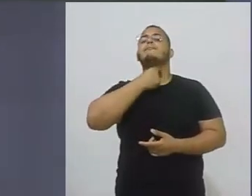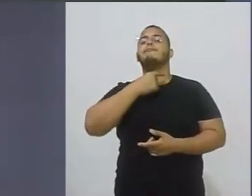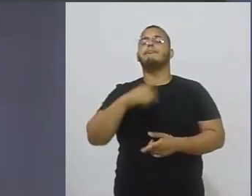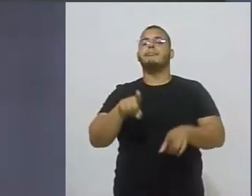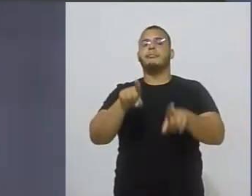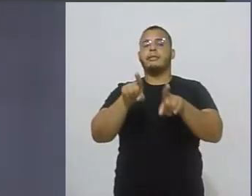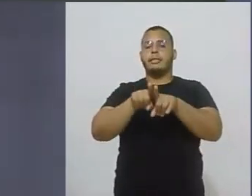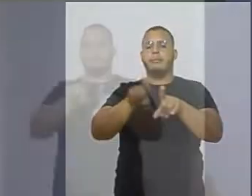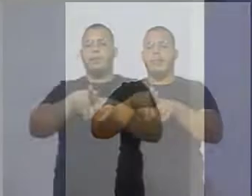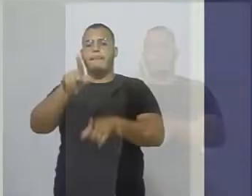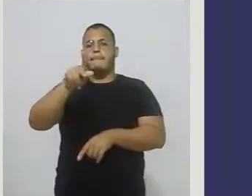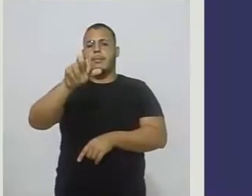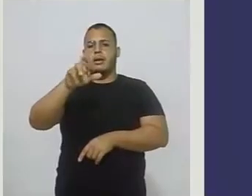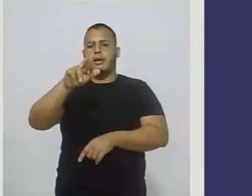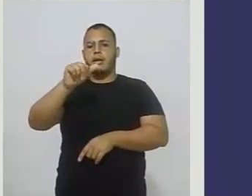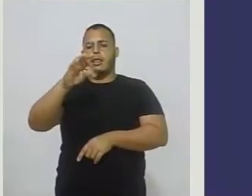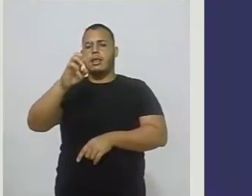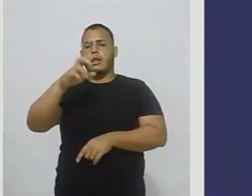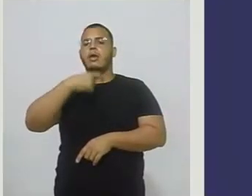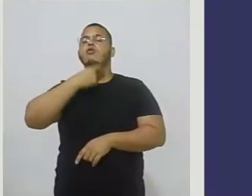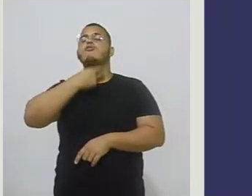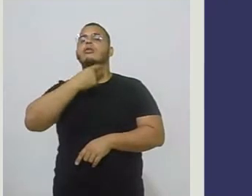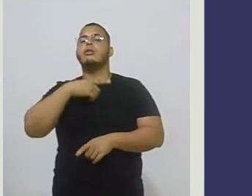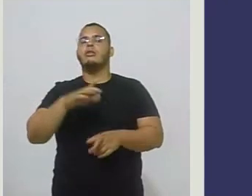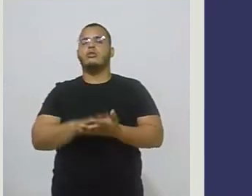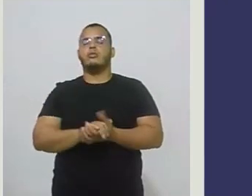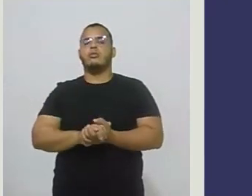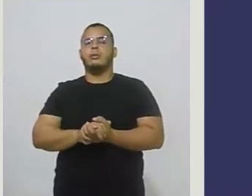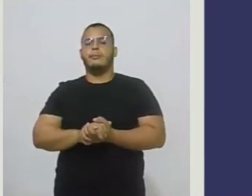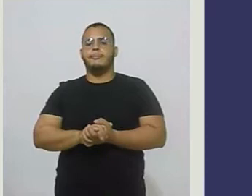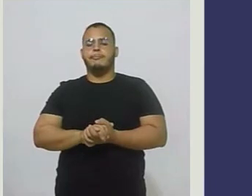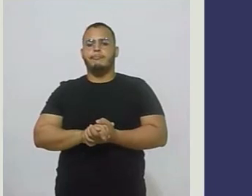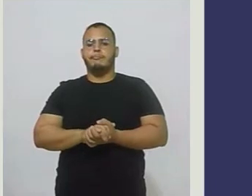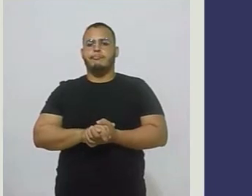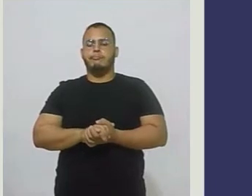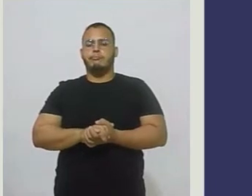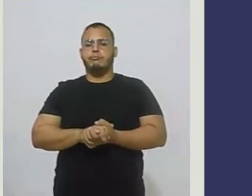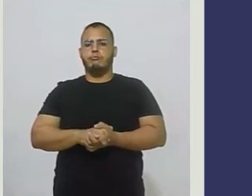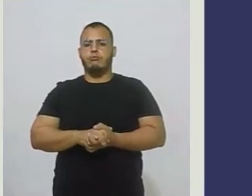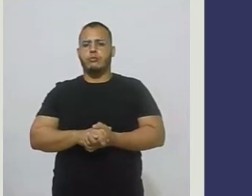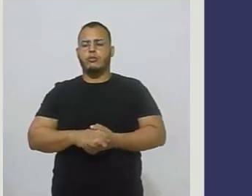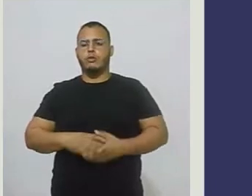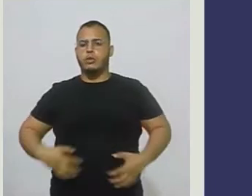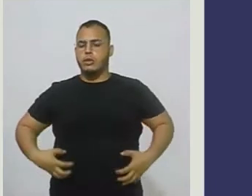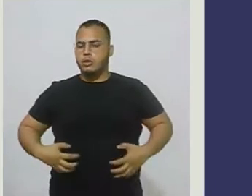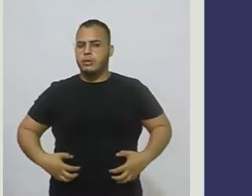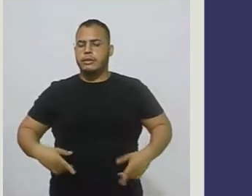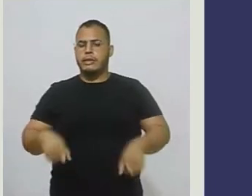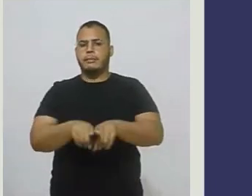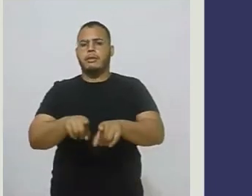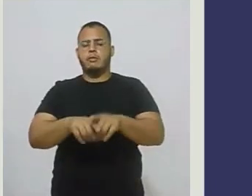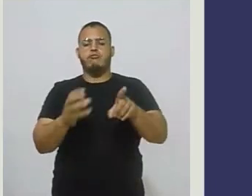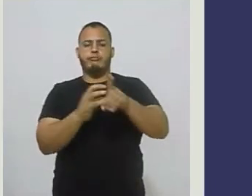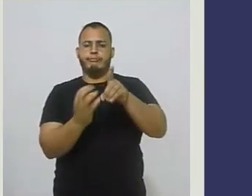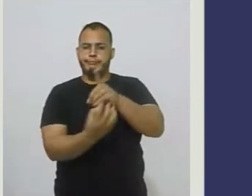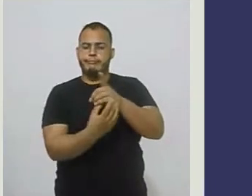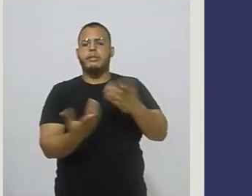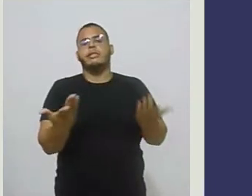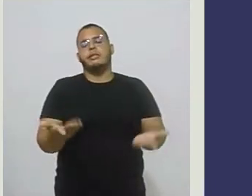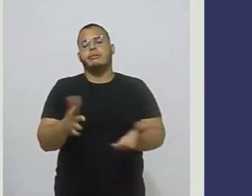glândulas paratireoides, suprarrenais nas mulheres, os óvulos, nos homens, os testículos,